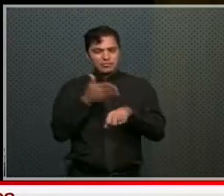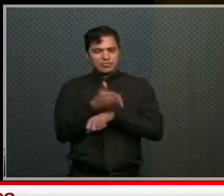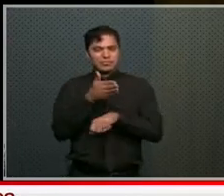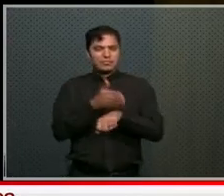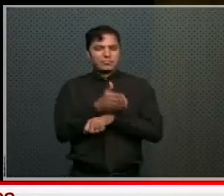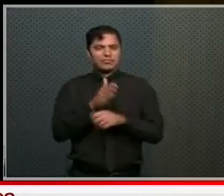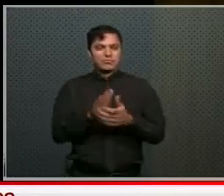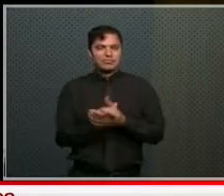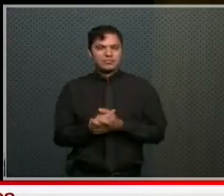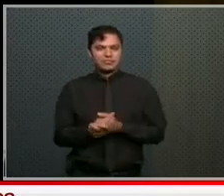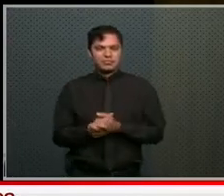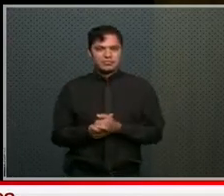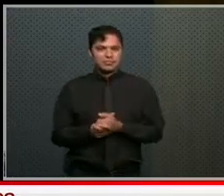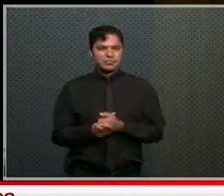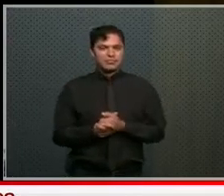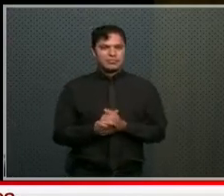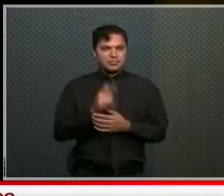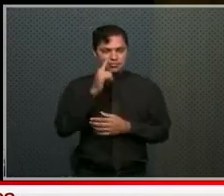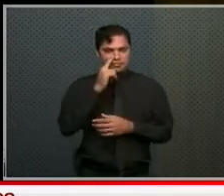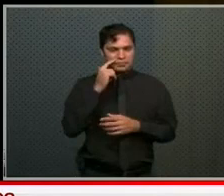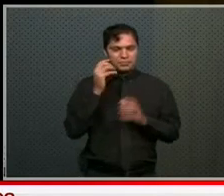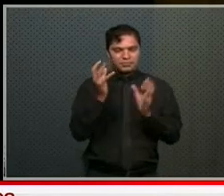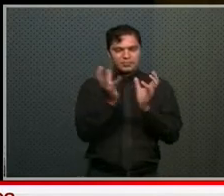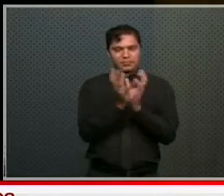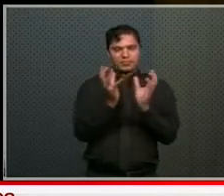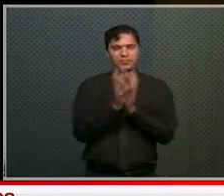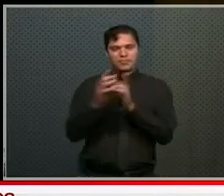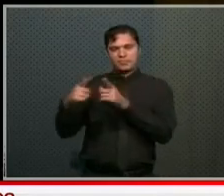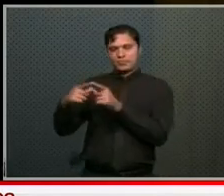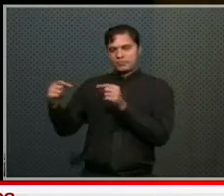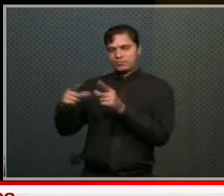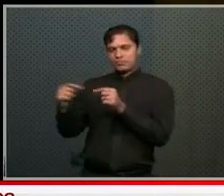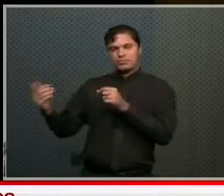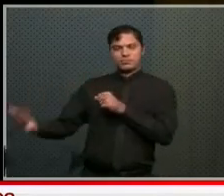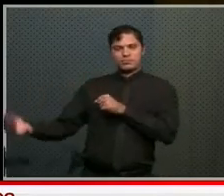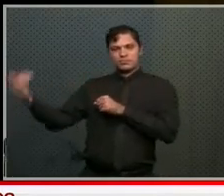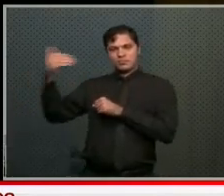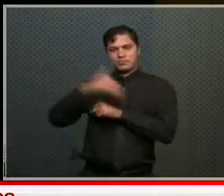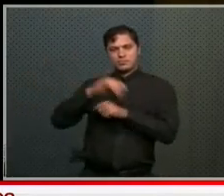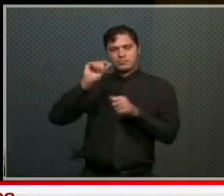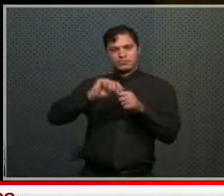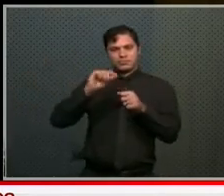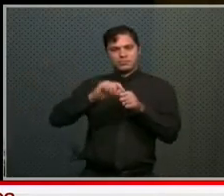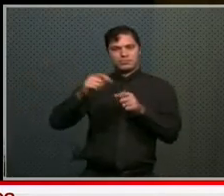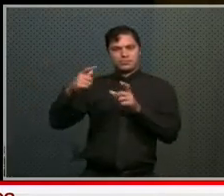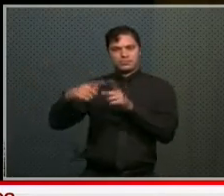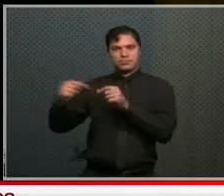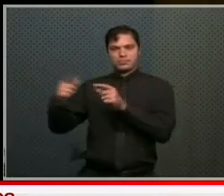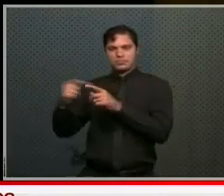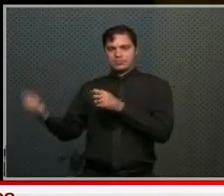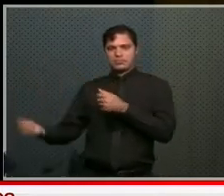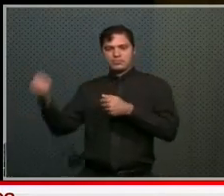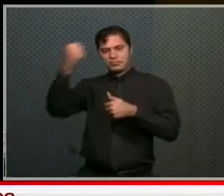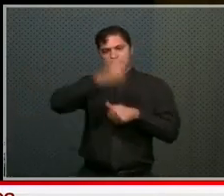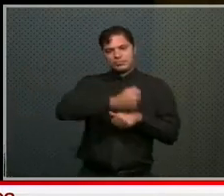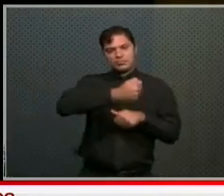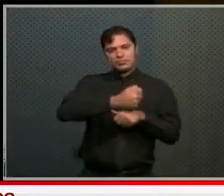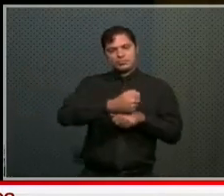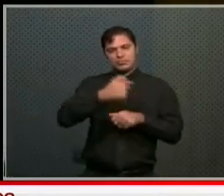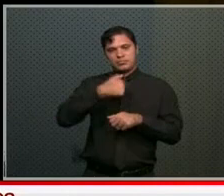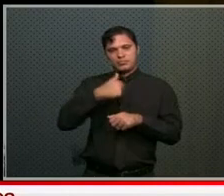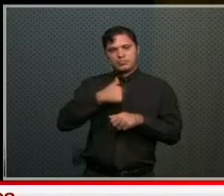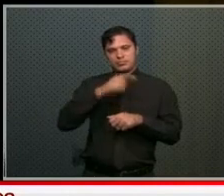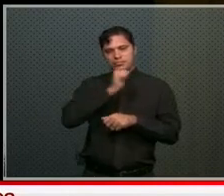entendeu E aí vê um grupo lá de Brasília querendo fazer colocar alguém de Brasília aqui e